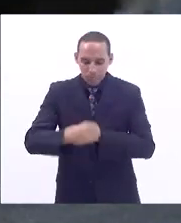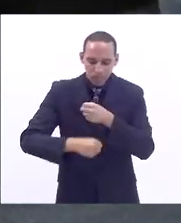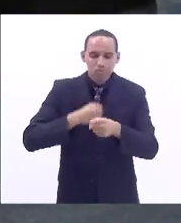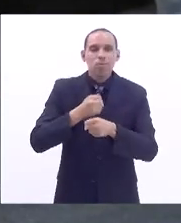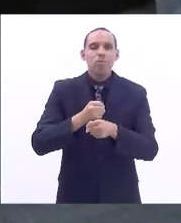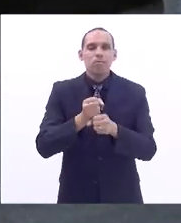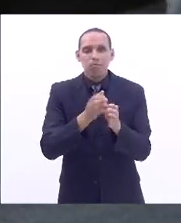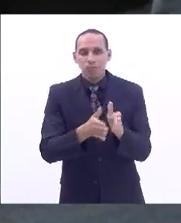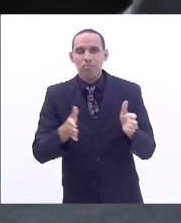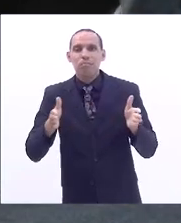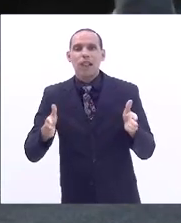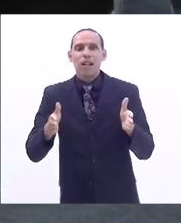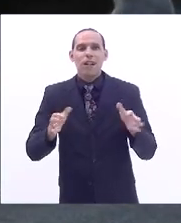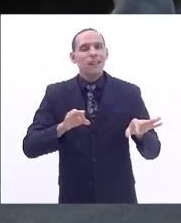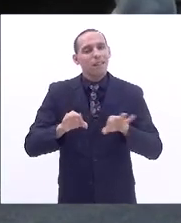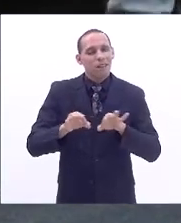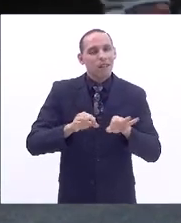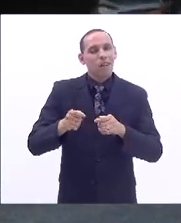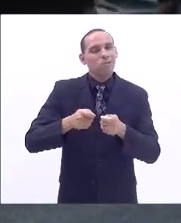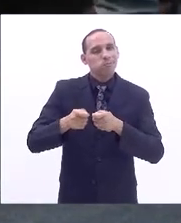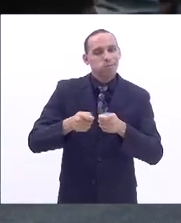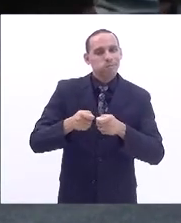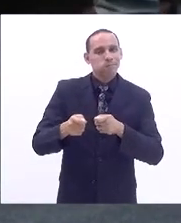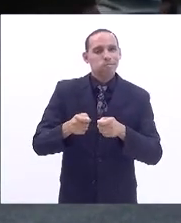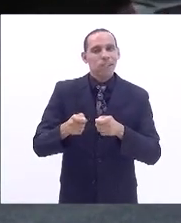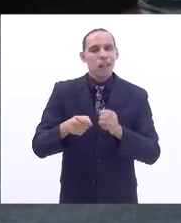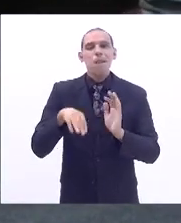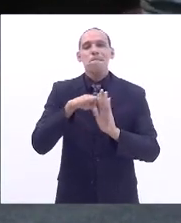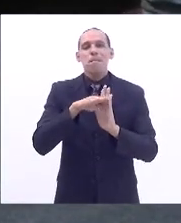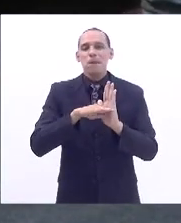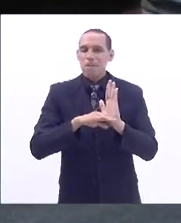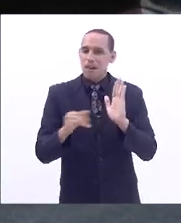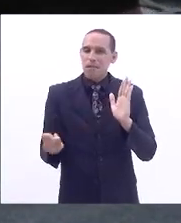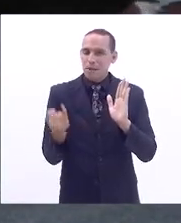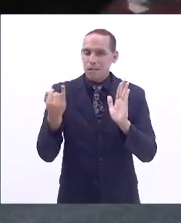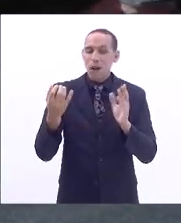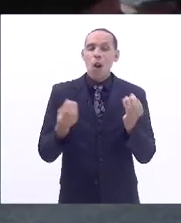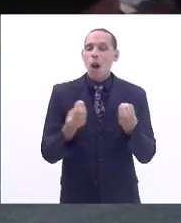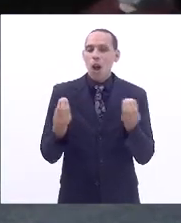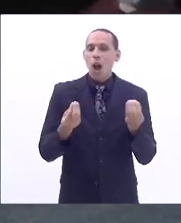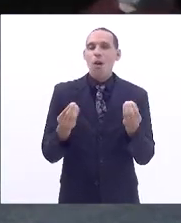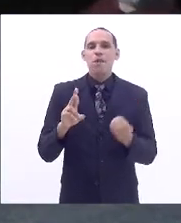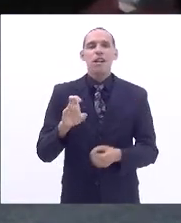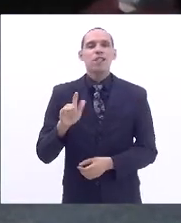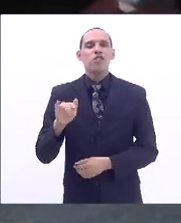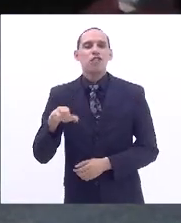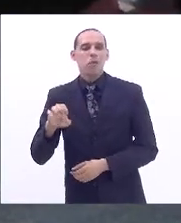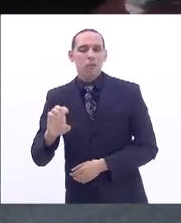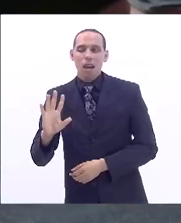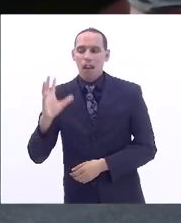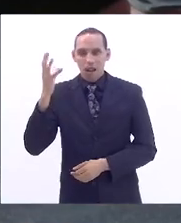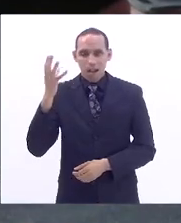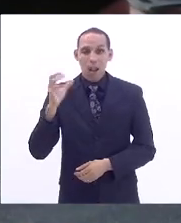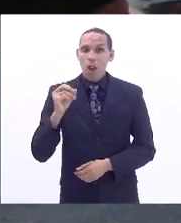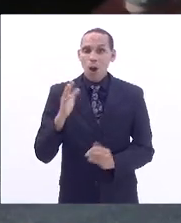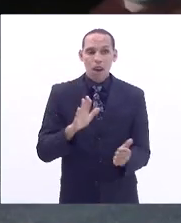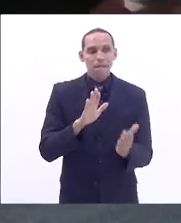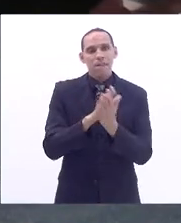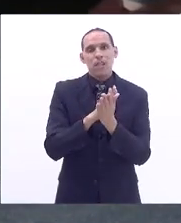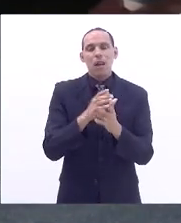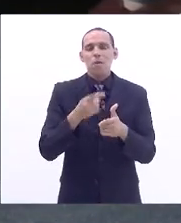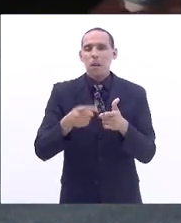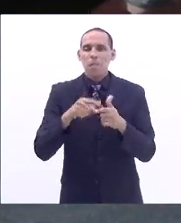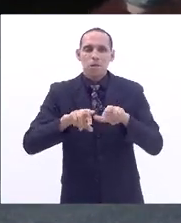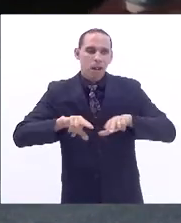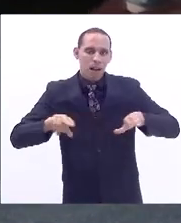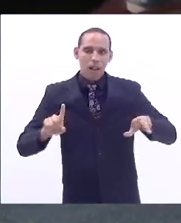pautas importantes justamente todas elas pautadas no regime de calamidade ou nos enfrentamentos que